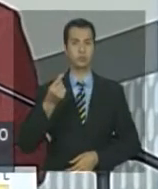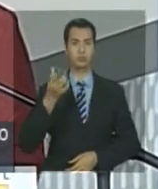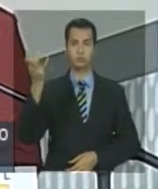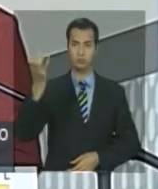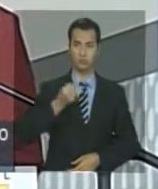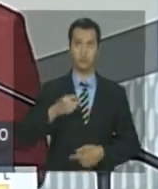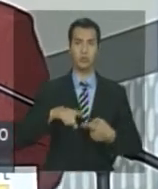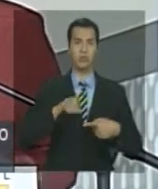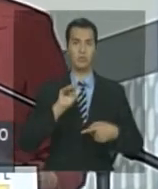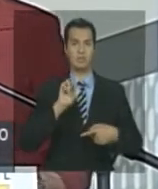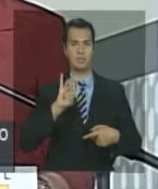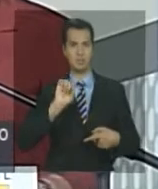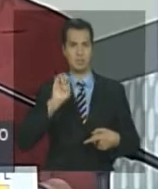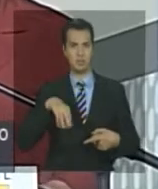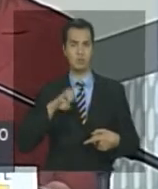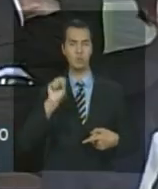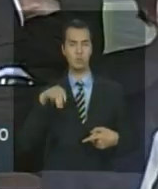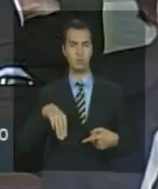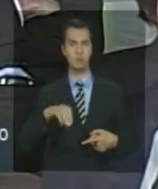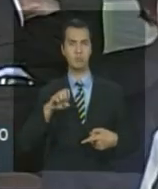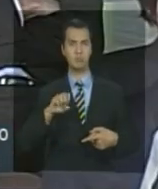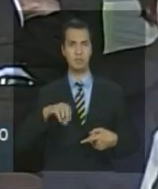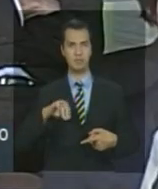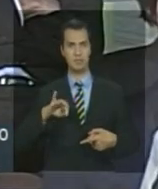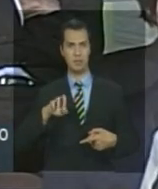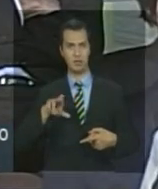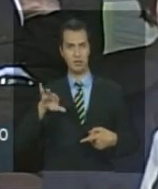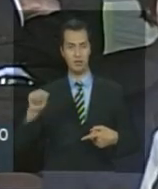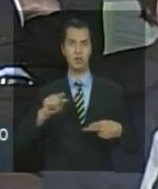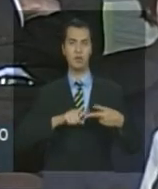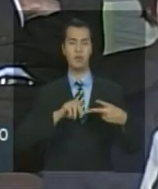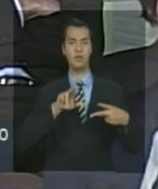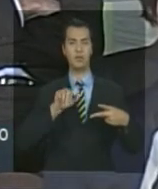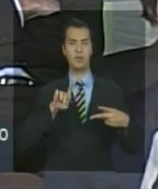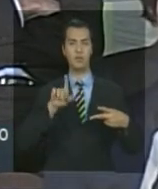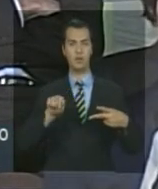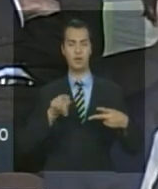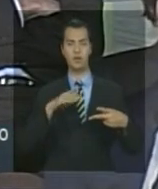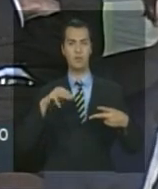Renda Melhor, e dizer que é